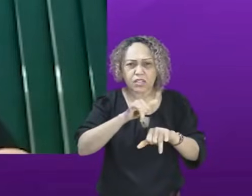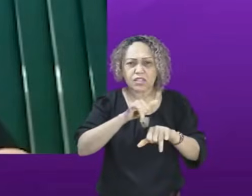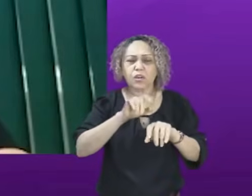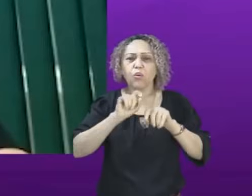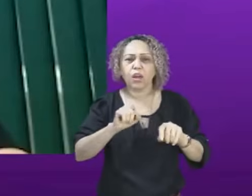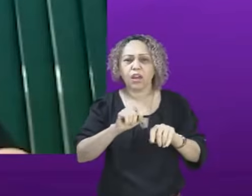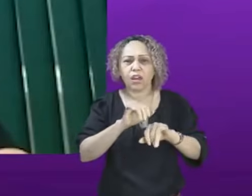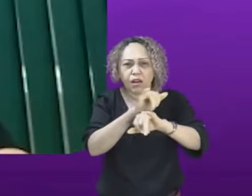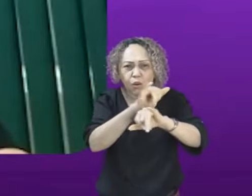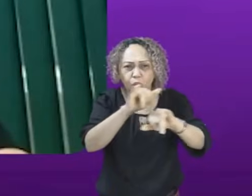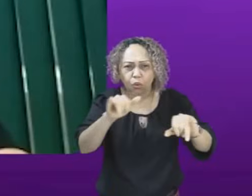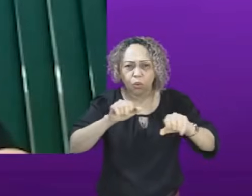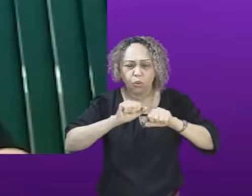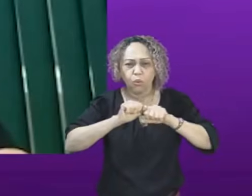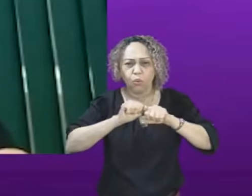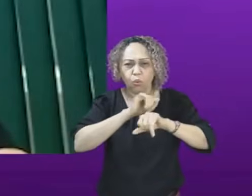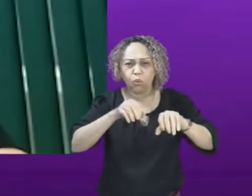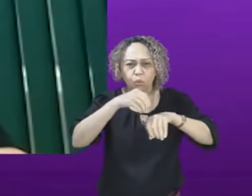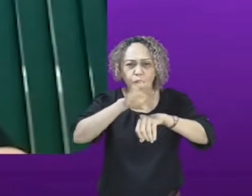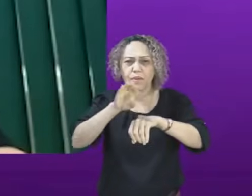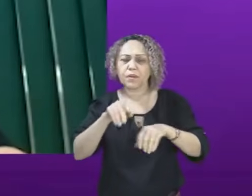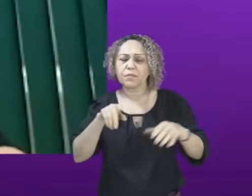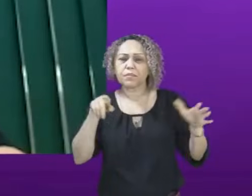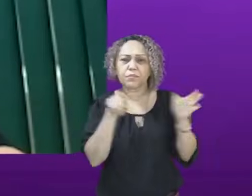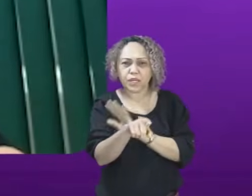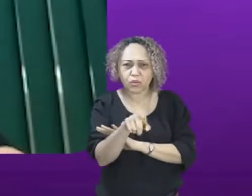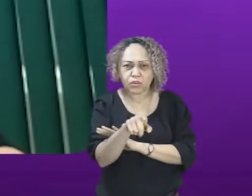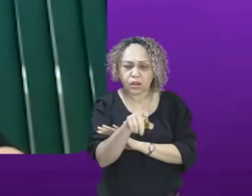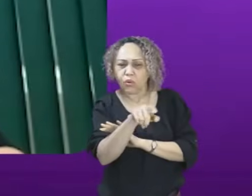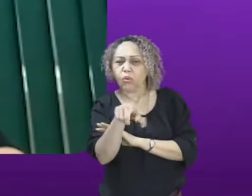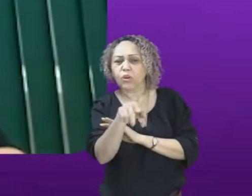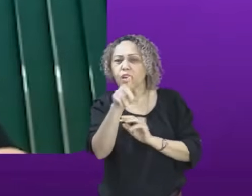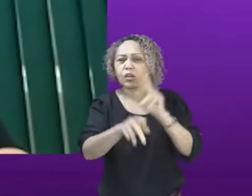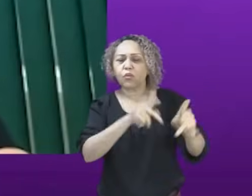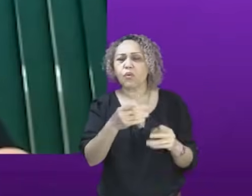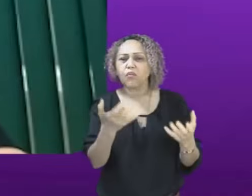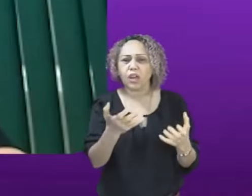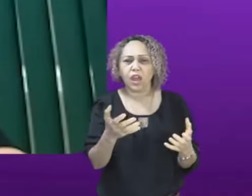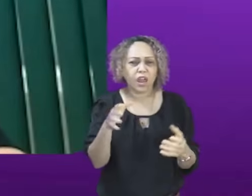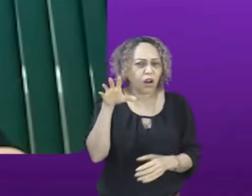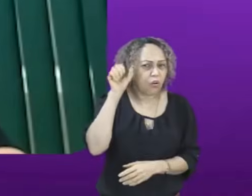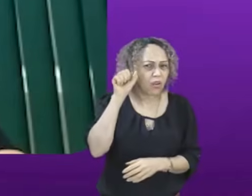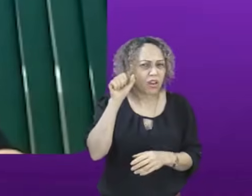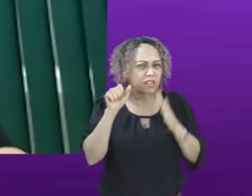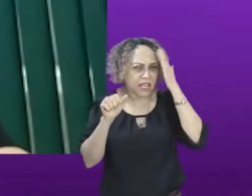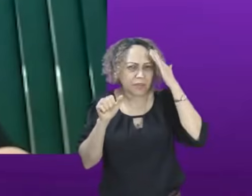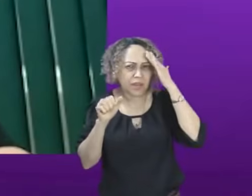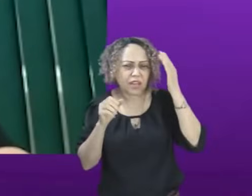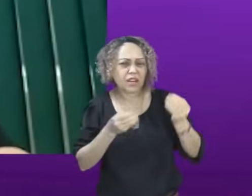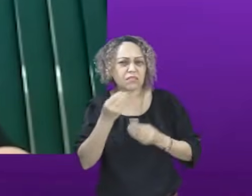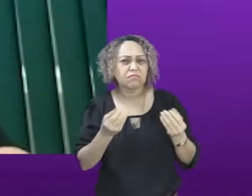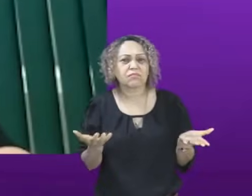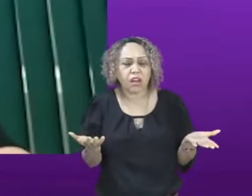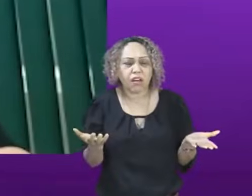dizendo perguntando para si mesmo, o que a população quer ouvir? O que a população quer ouvir? Uma resposta